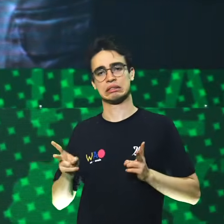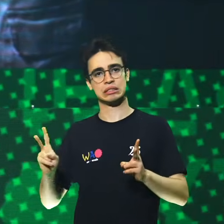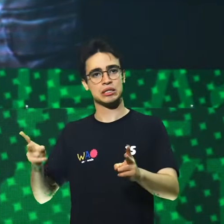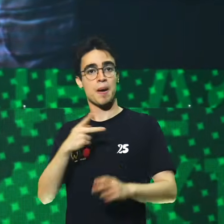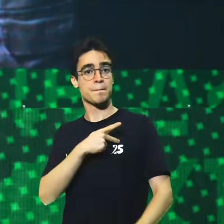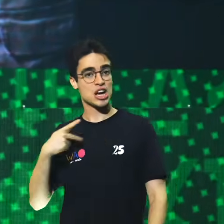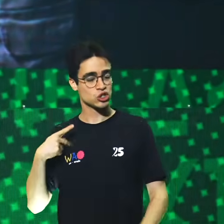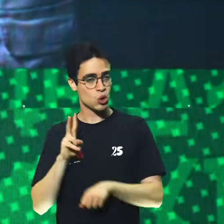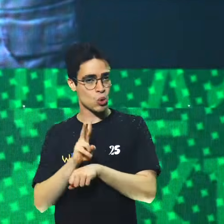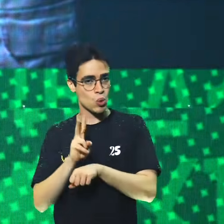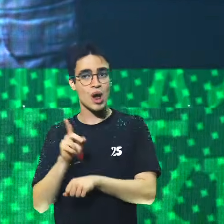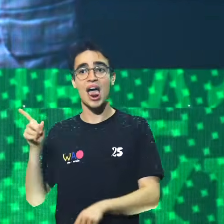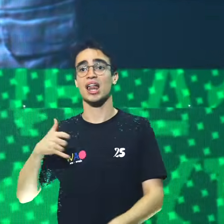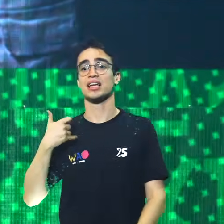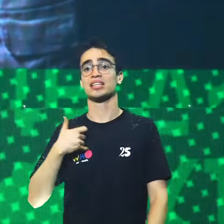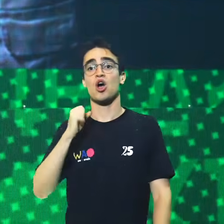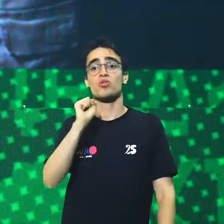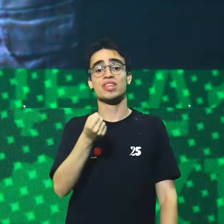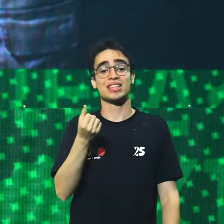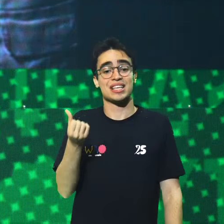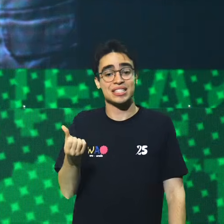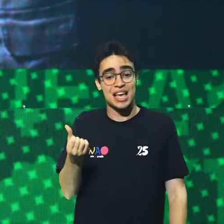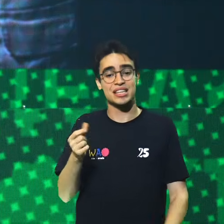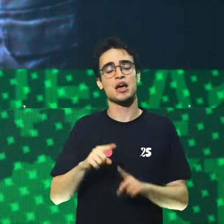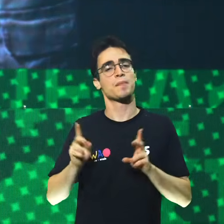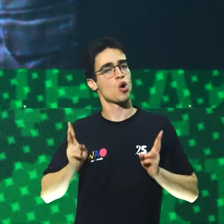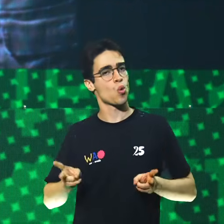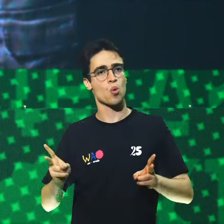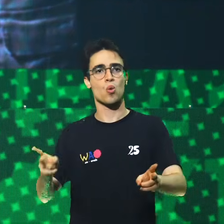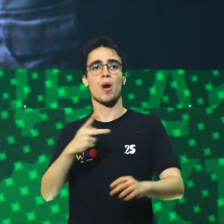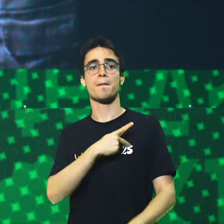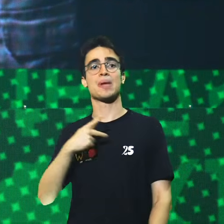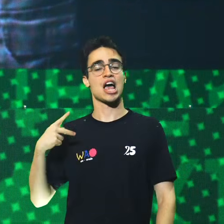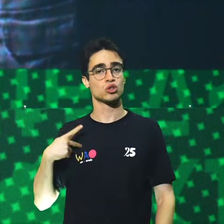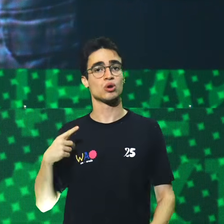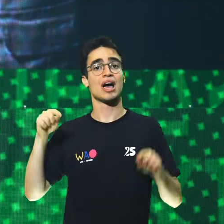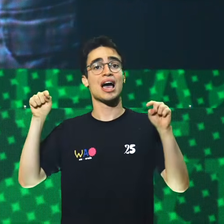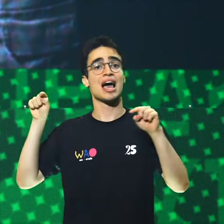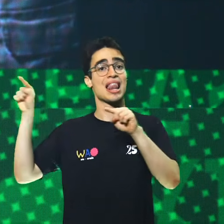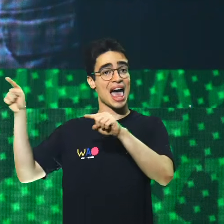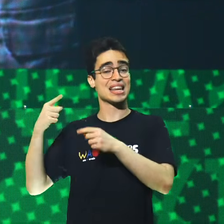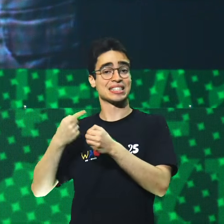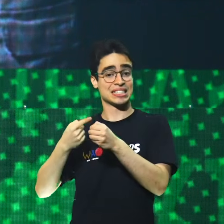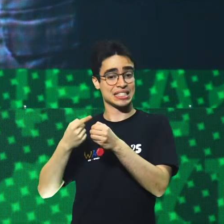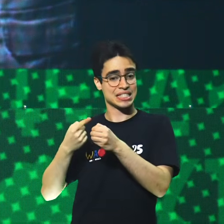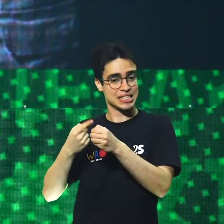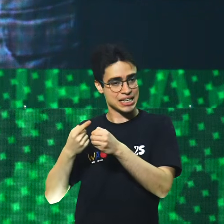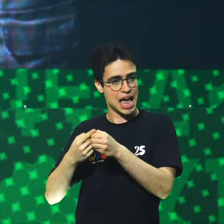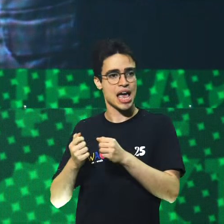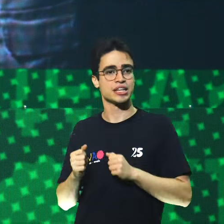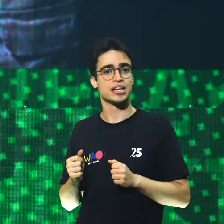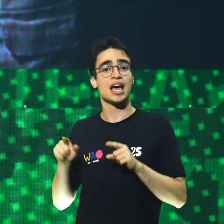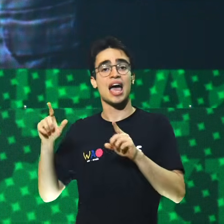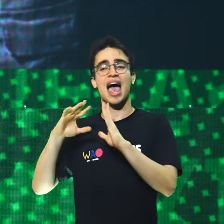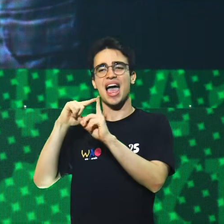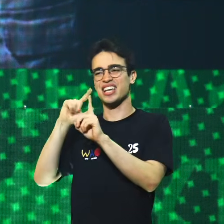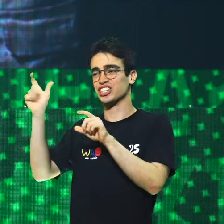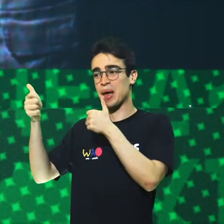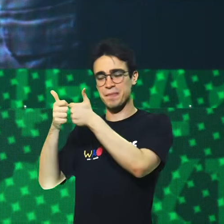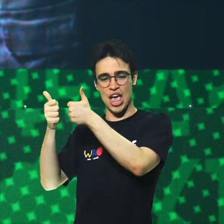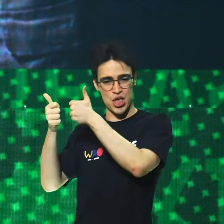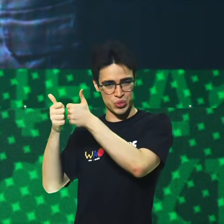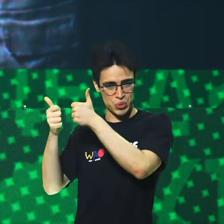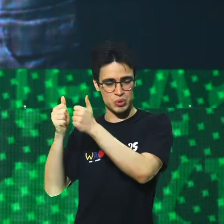tem 86 anos de idade e continua pastoreando na nossa cidade uma igreja perto da